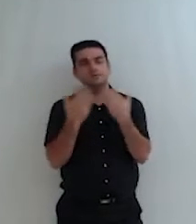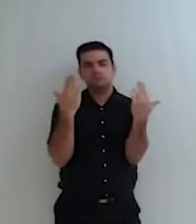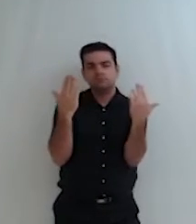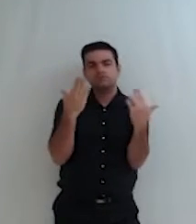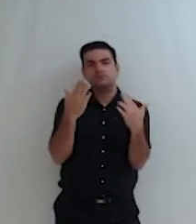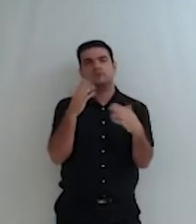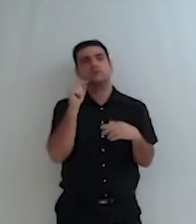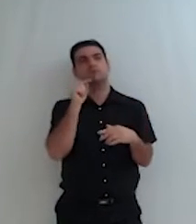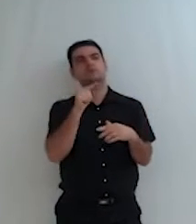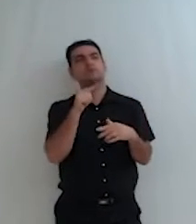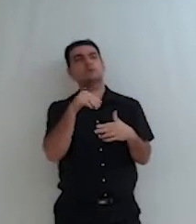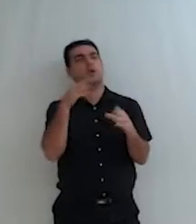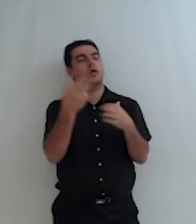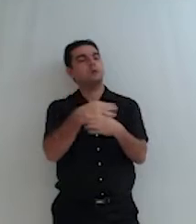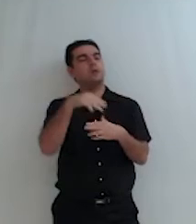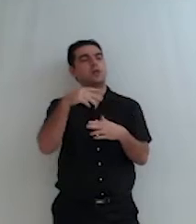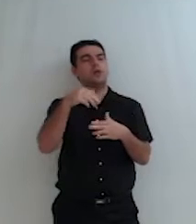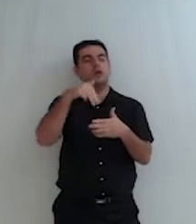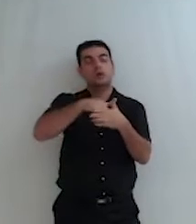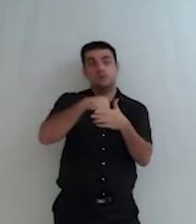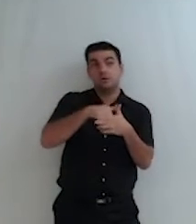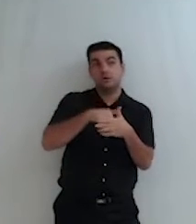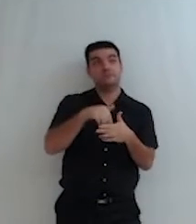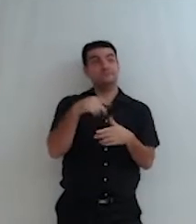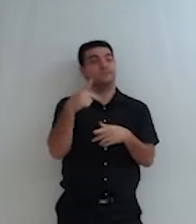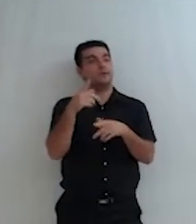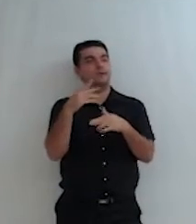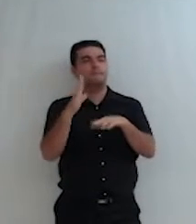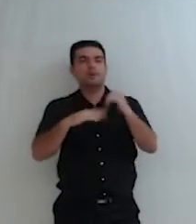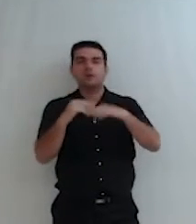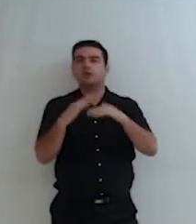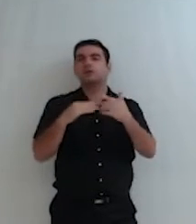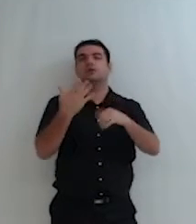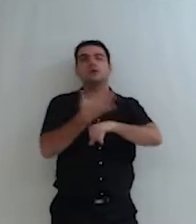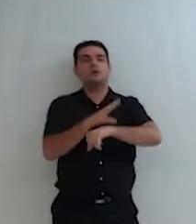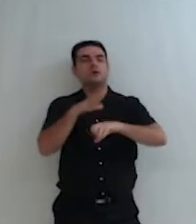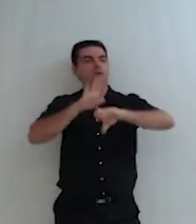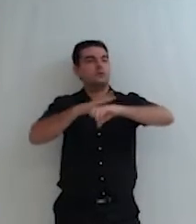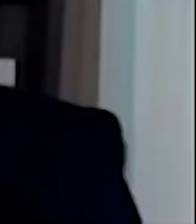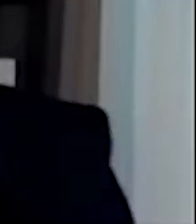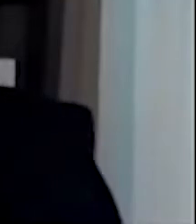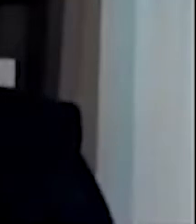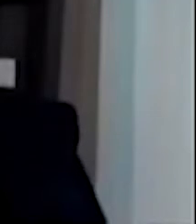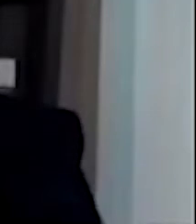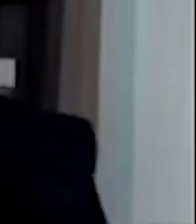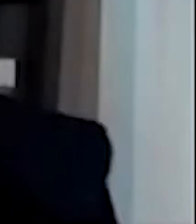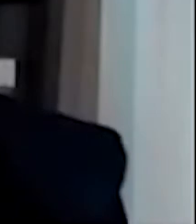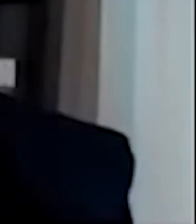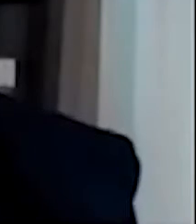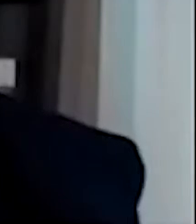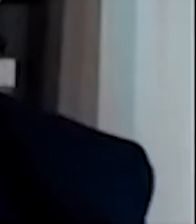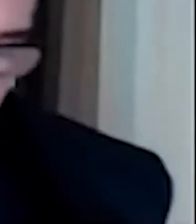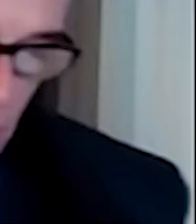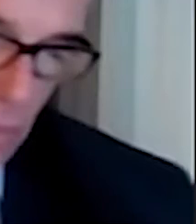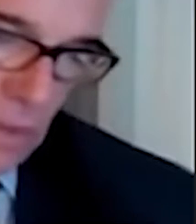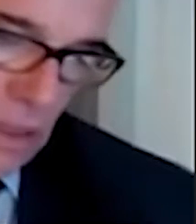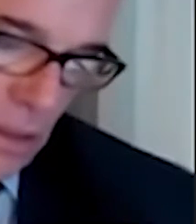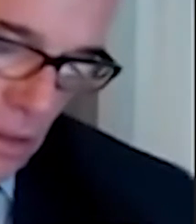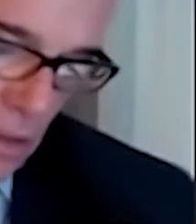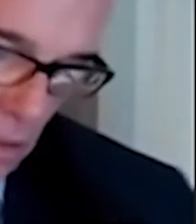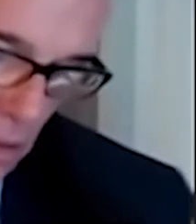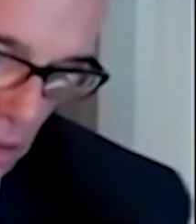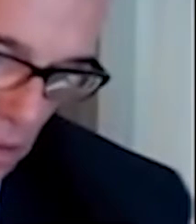para o TRF5, as investigações não apontaram qualquer indício de crime eleitoral. Além disso, para o ministro, o